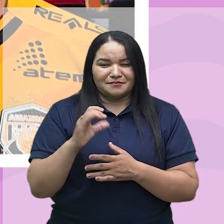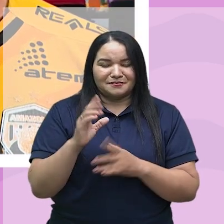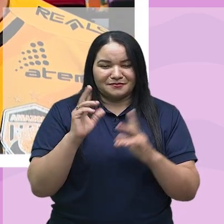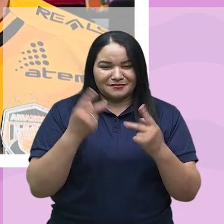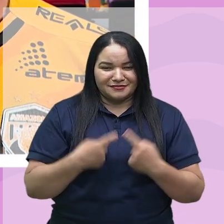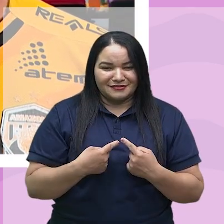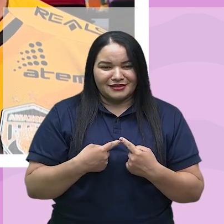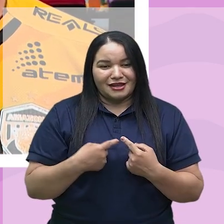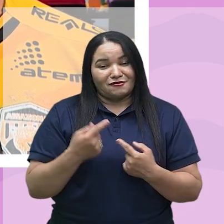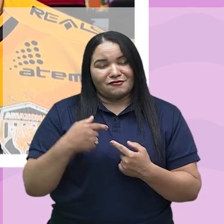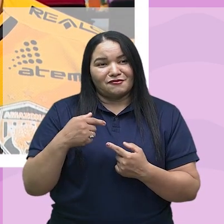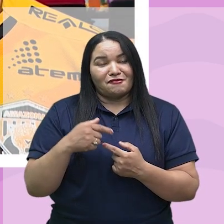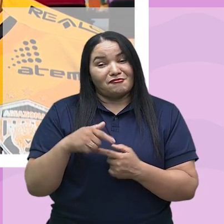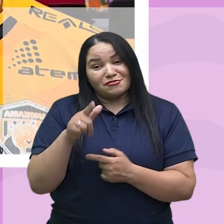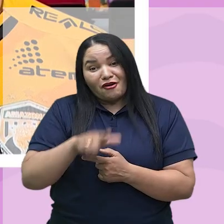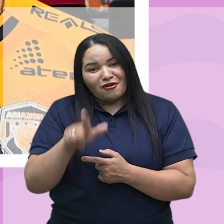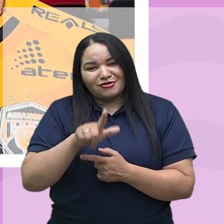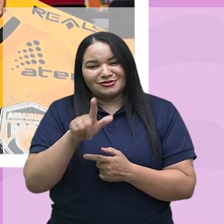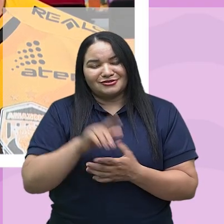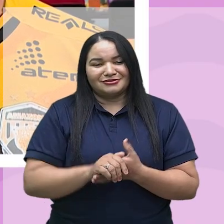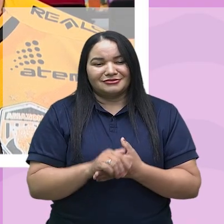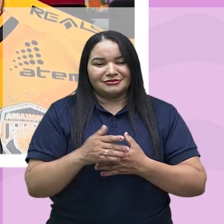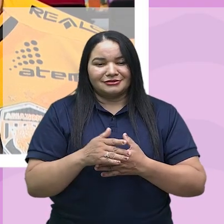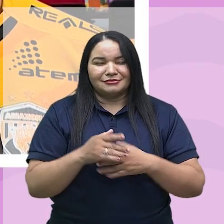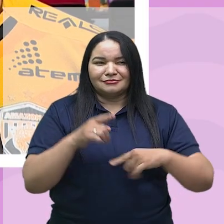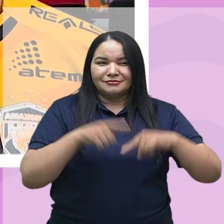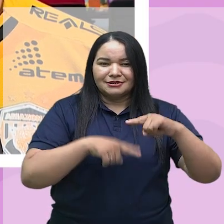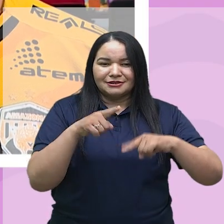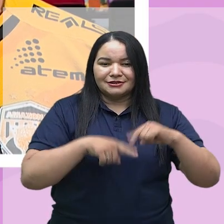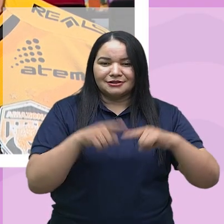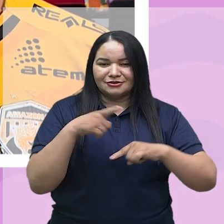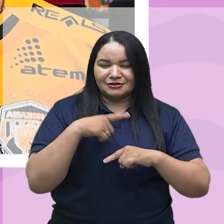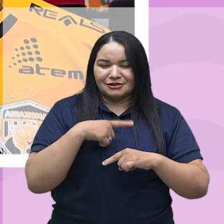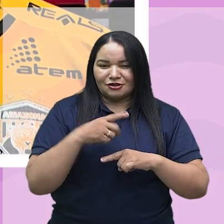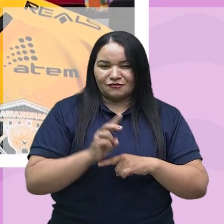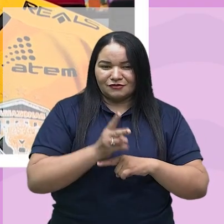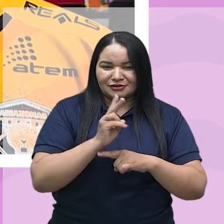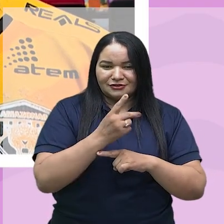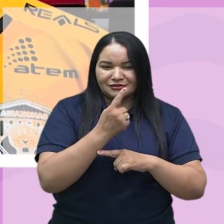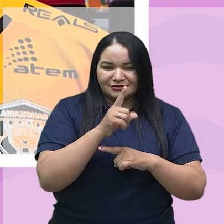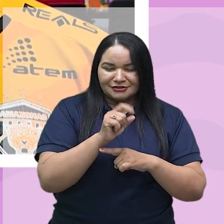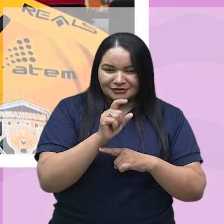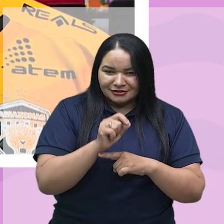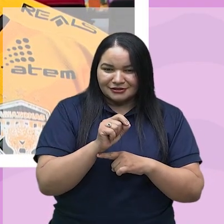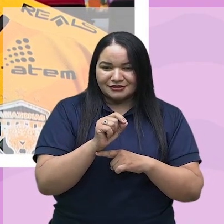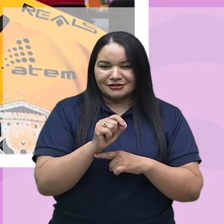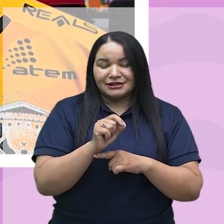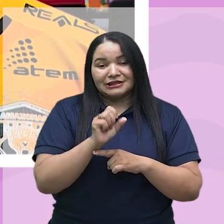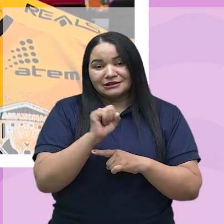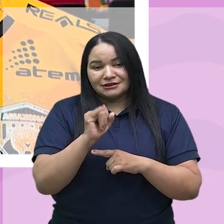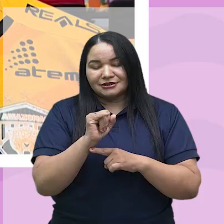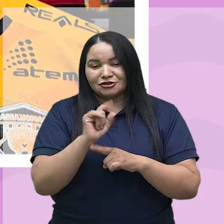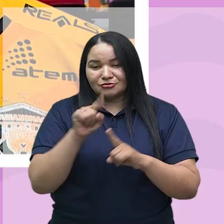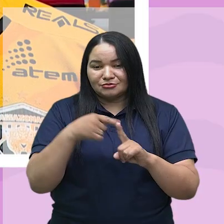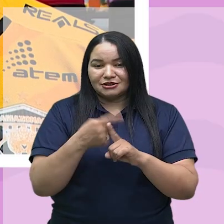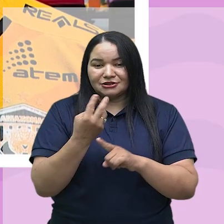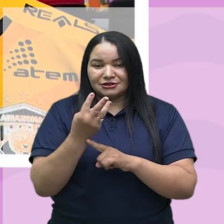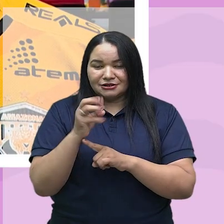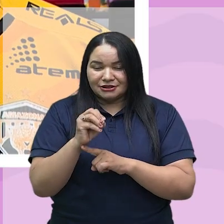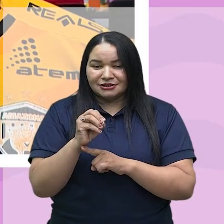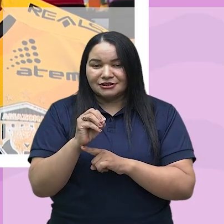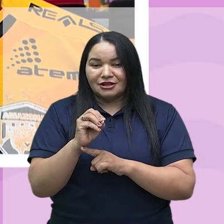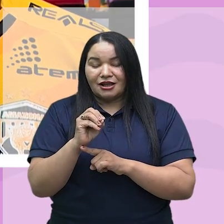Bom, eu como sou das humanas, né, eu vou logo pelo lógico. Vou supor que um produto tem um valor de